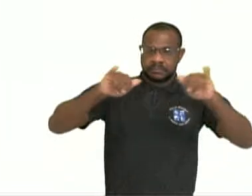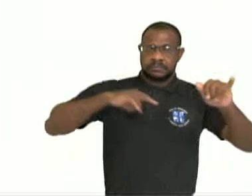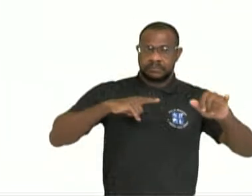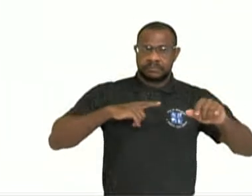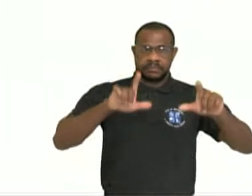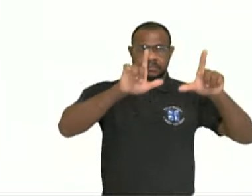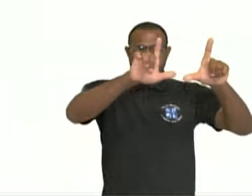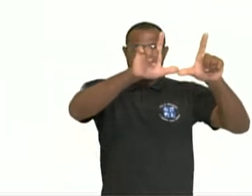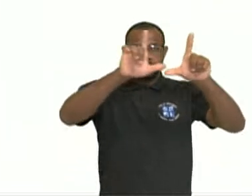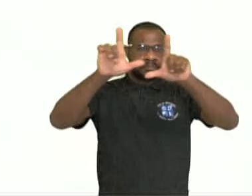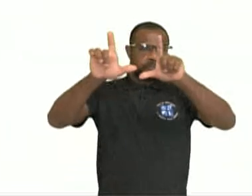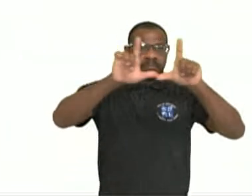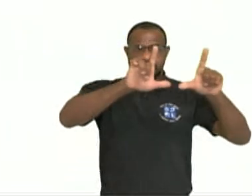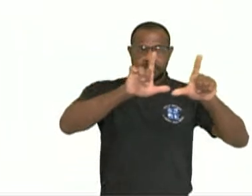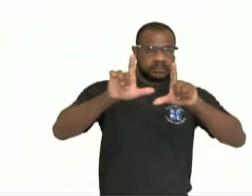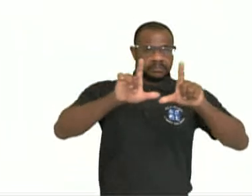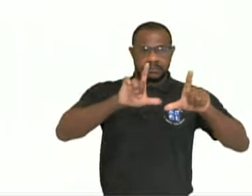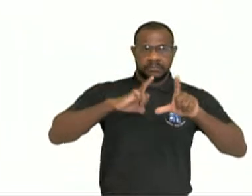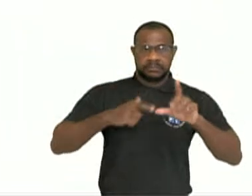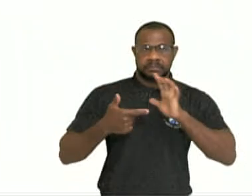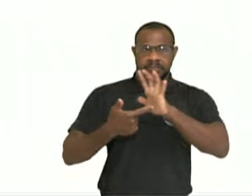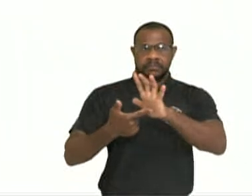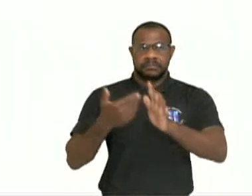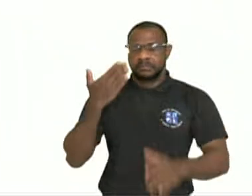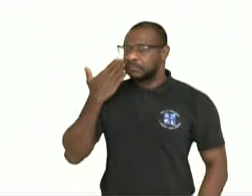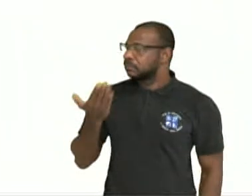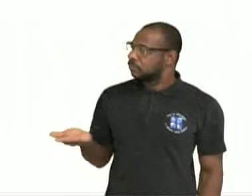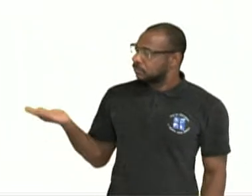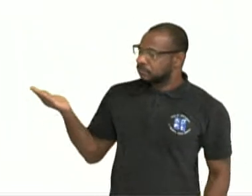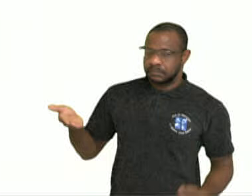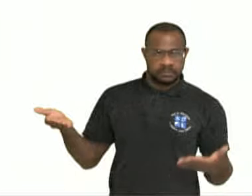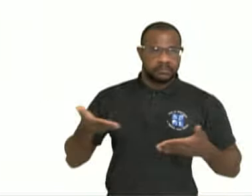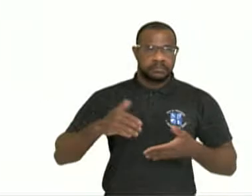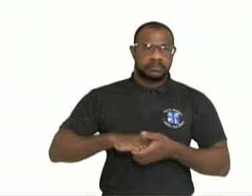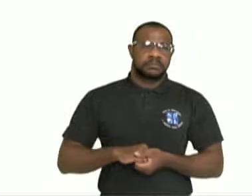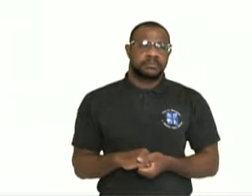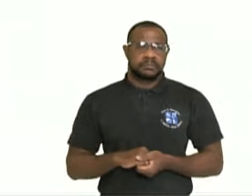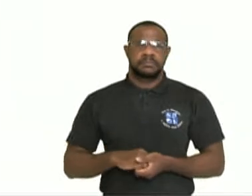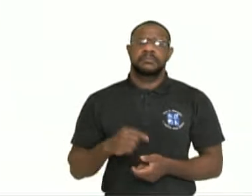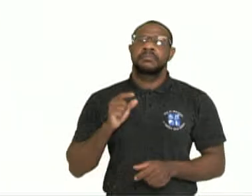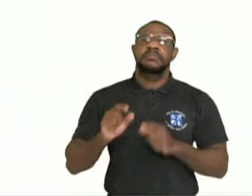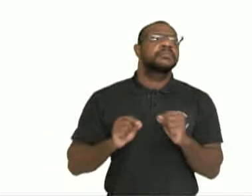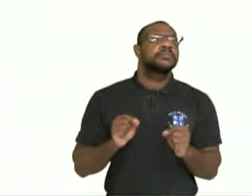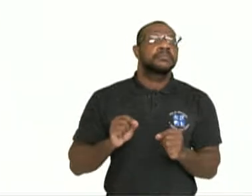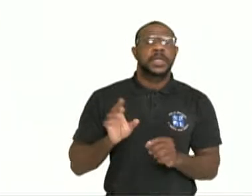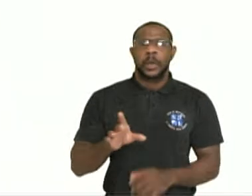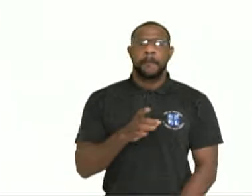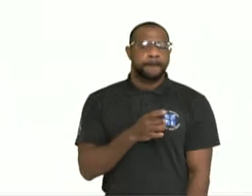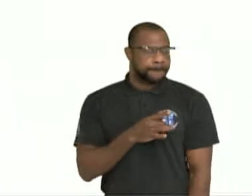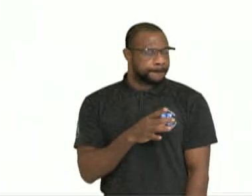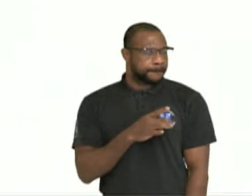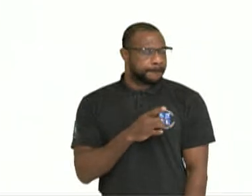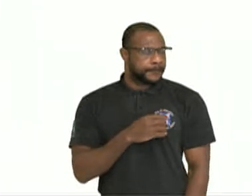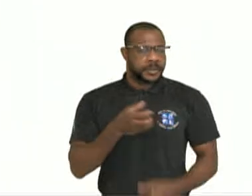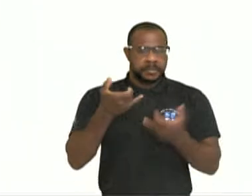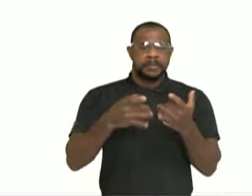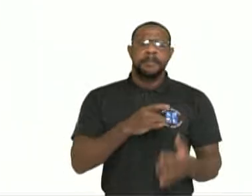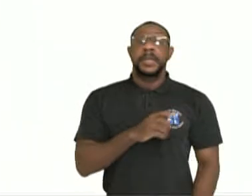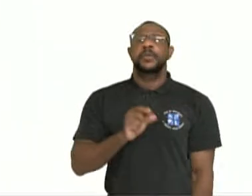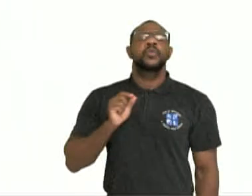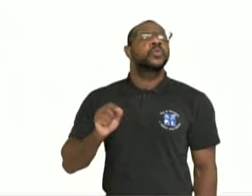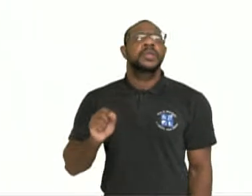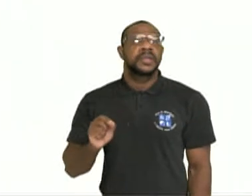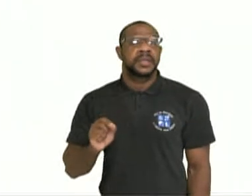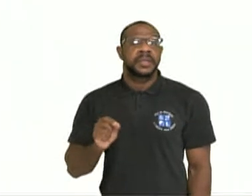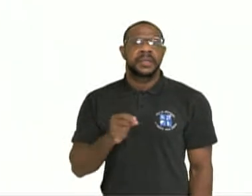que esta historieta aí do Gaturro nos traz. Fala bastante a respeito do medo. Medo do quê? Medo de